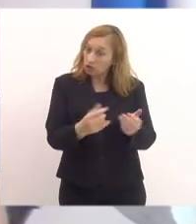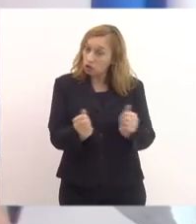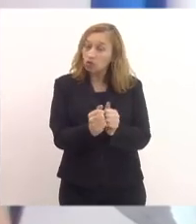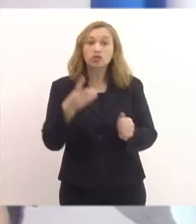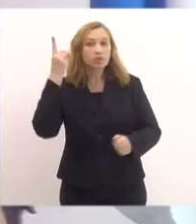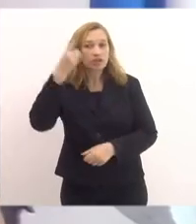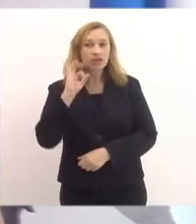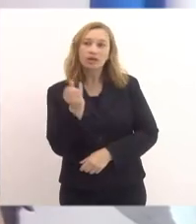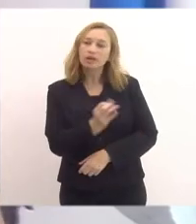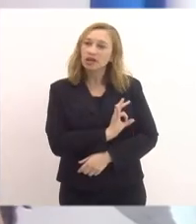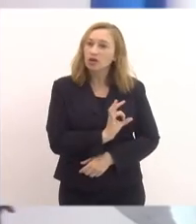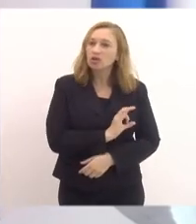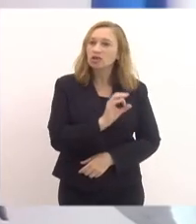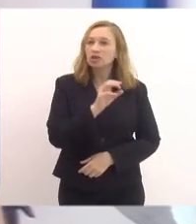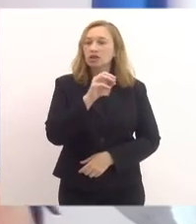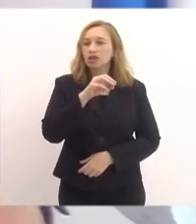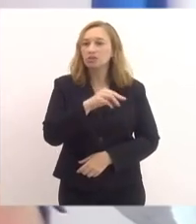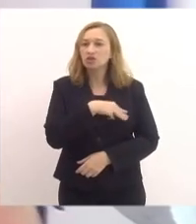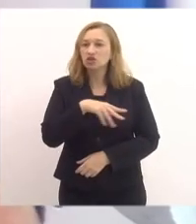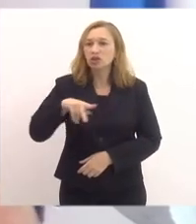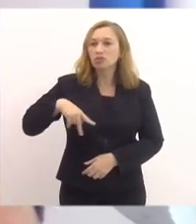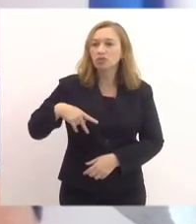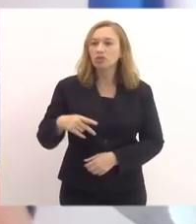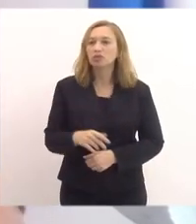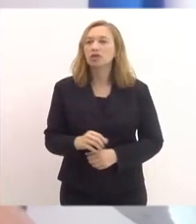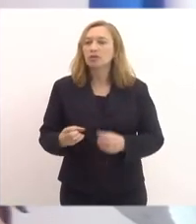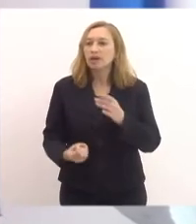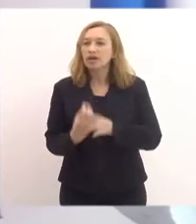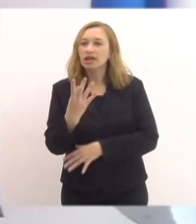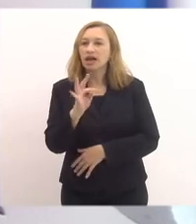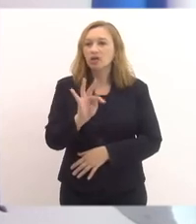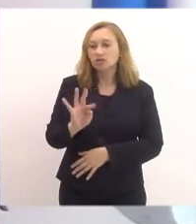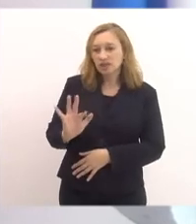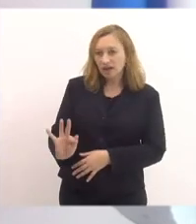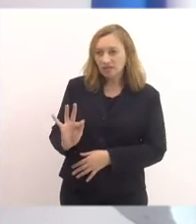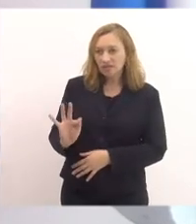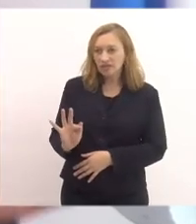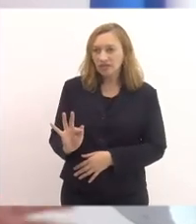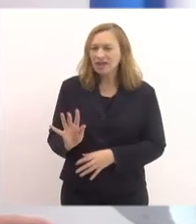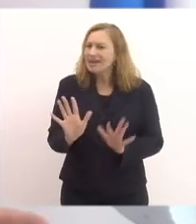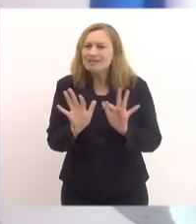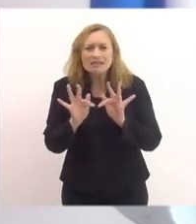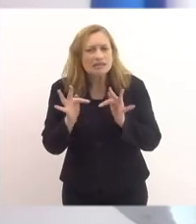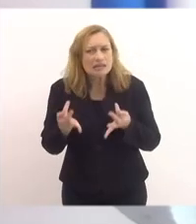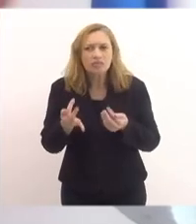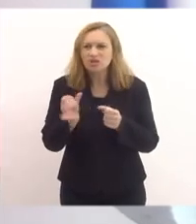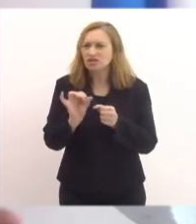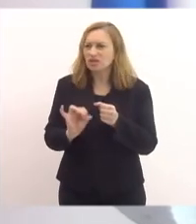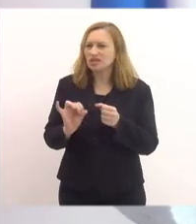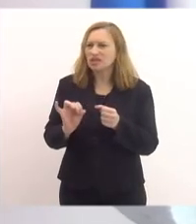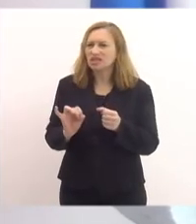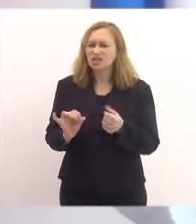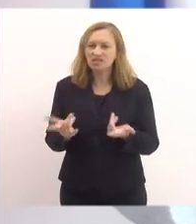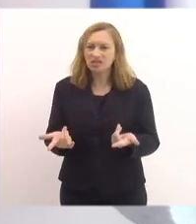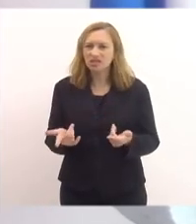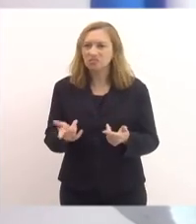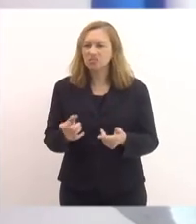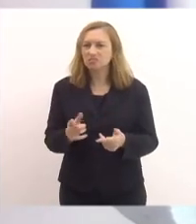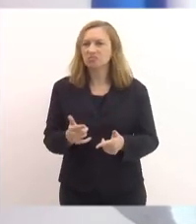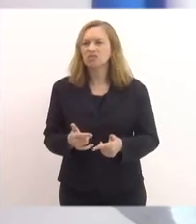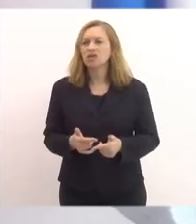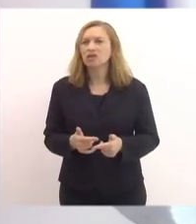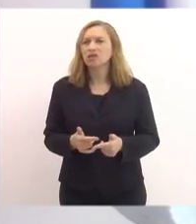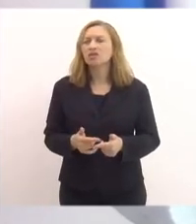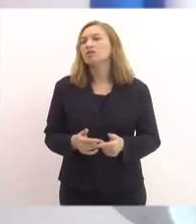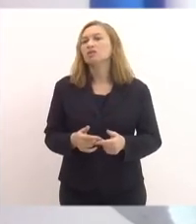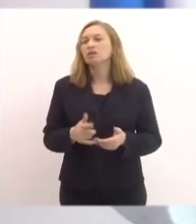Rocha, com o MP, da gente criar um TAC, termo de ajustamento de conduta. Isso é simples de fazer, não precisa de muita burocracia.